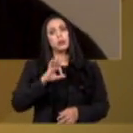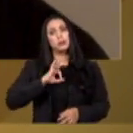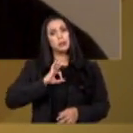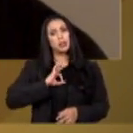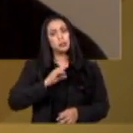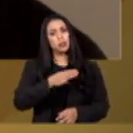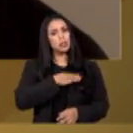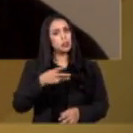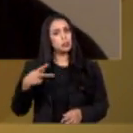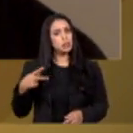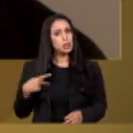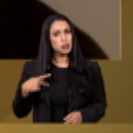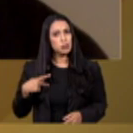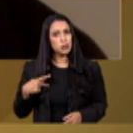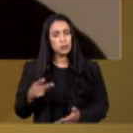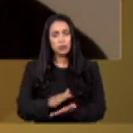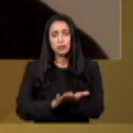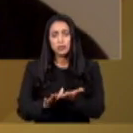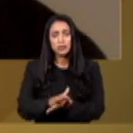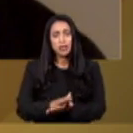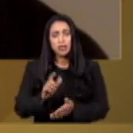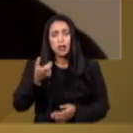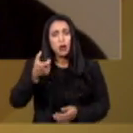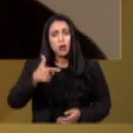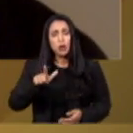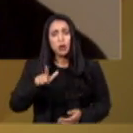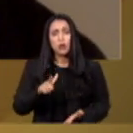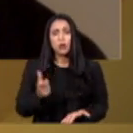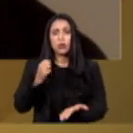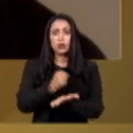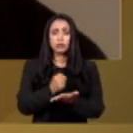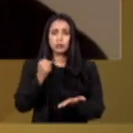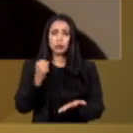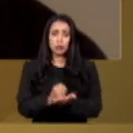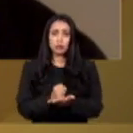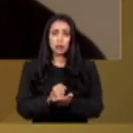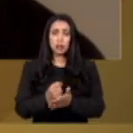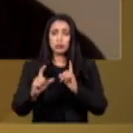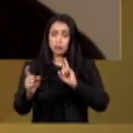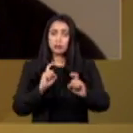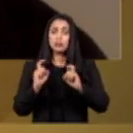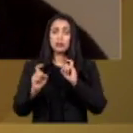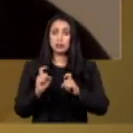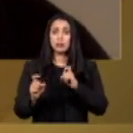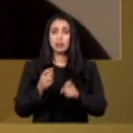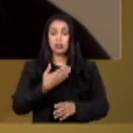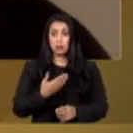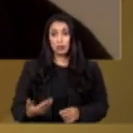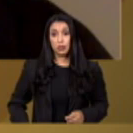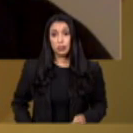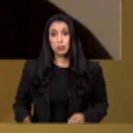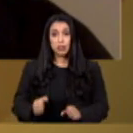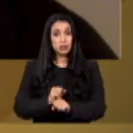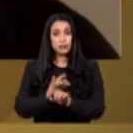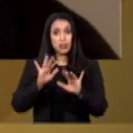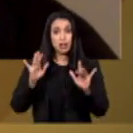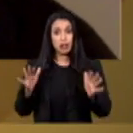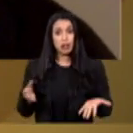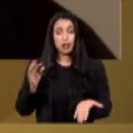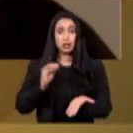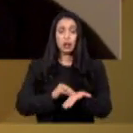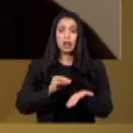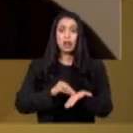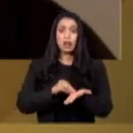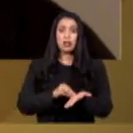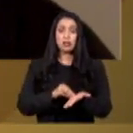contrato ou das árvores falou que conflito o caso relacionado a evidente importante